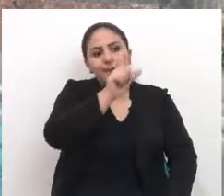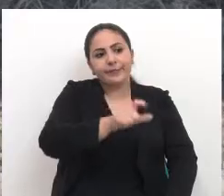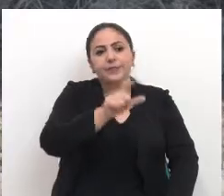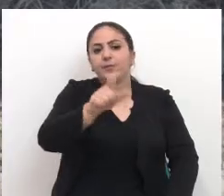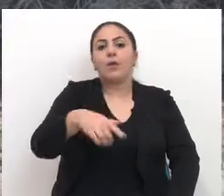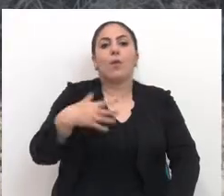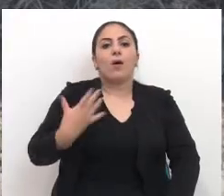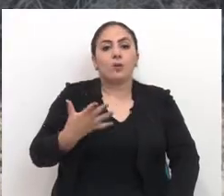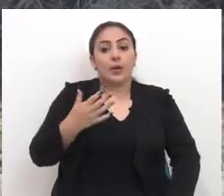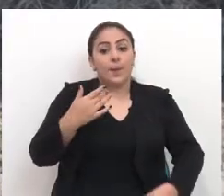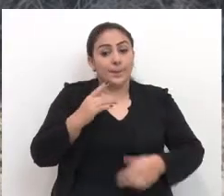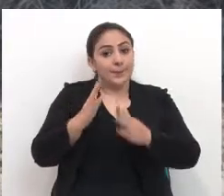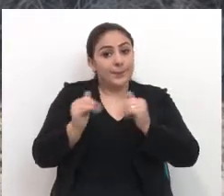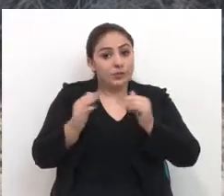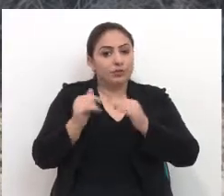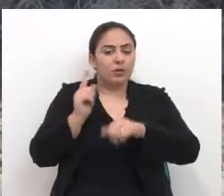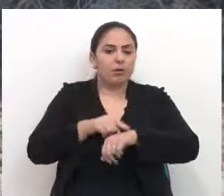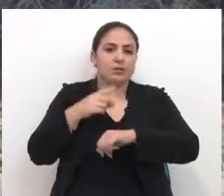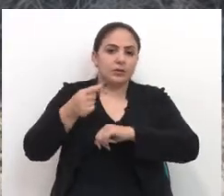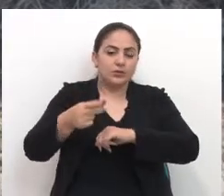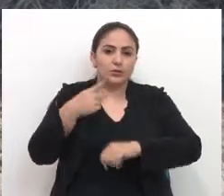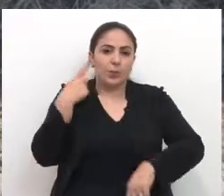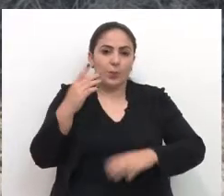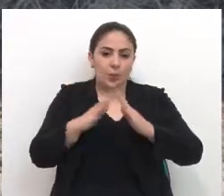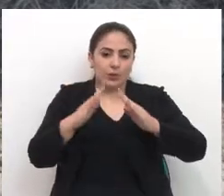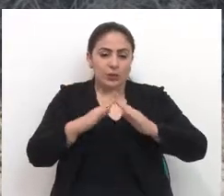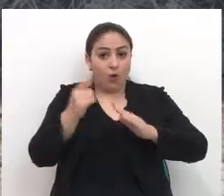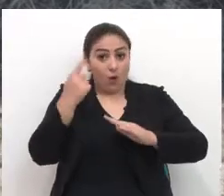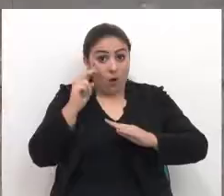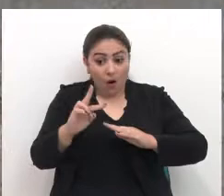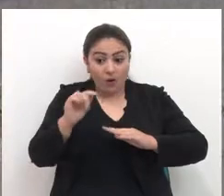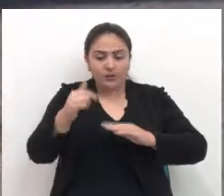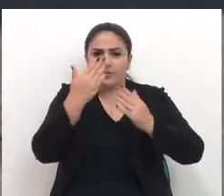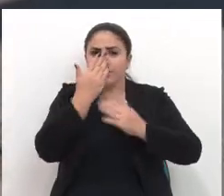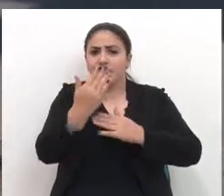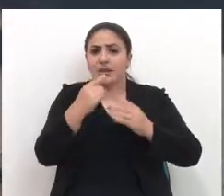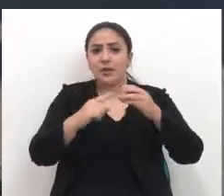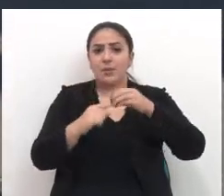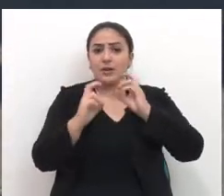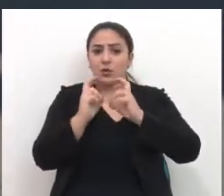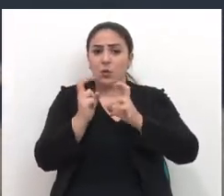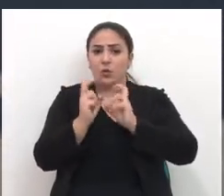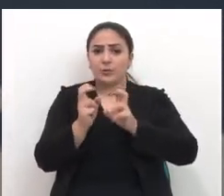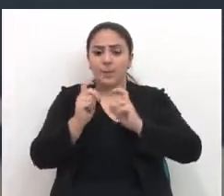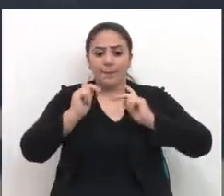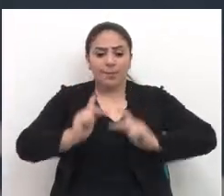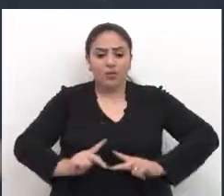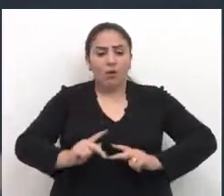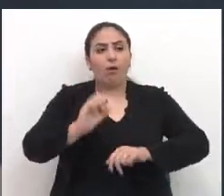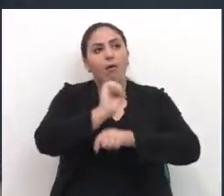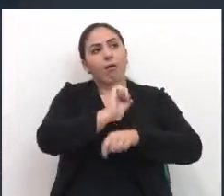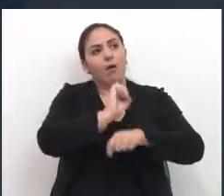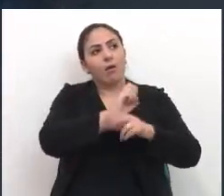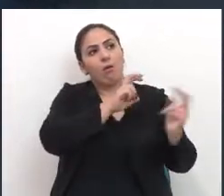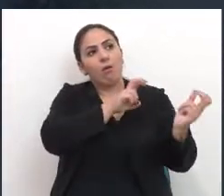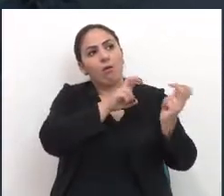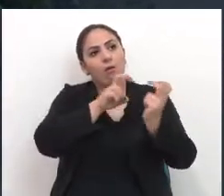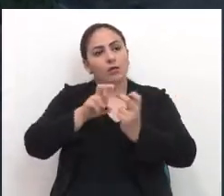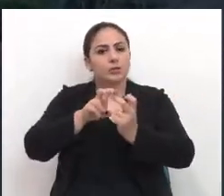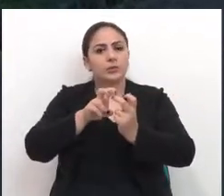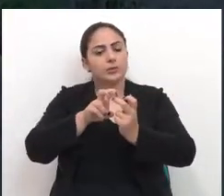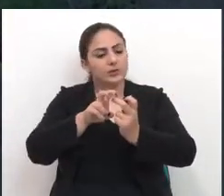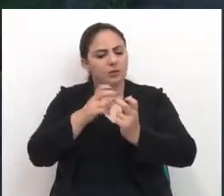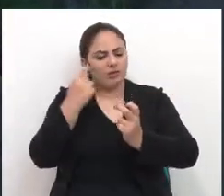vereador tal. Já é um pedido de tempo desses moradores, como vocês podem ver aqui, ó, em frente à parada de ônibus. O pessoal fica ali esperando o